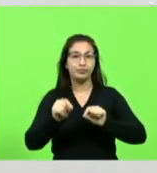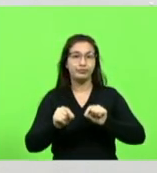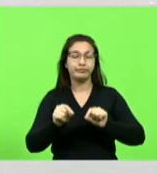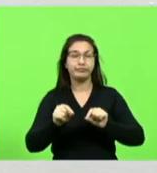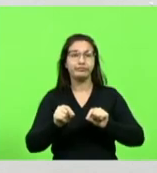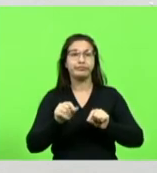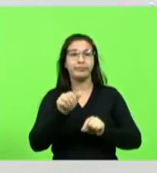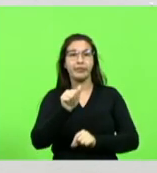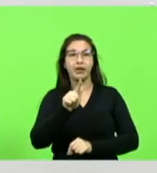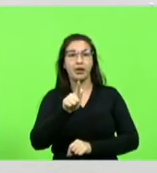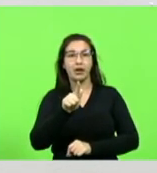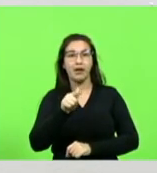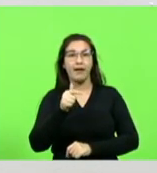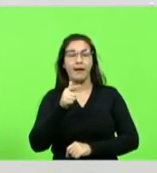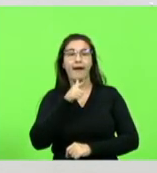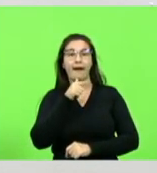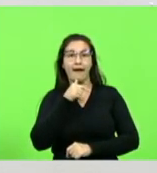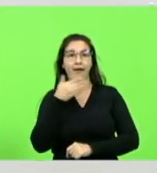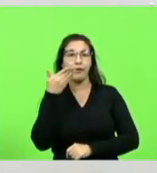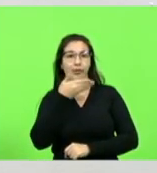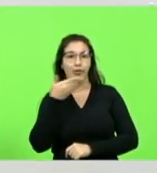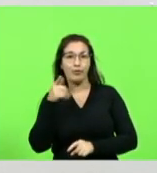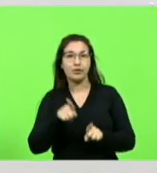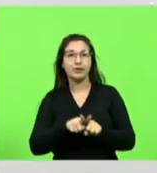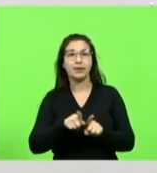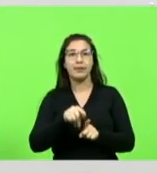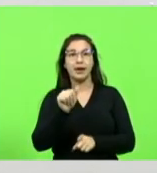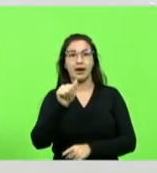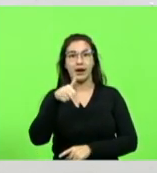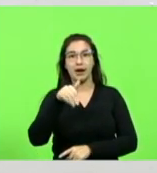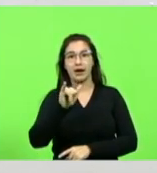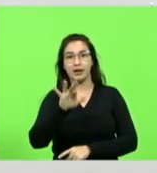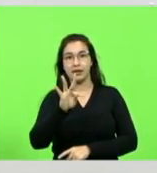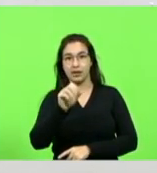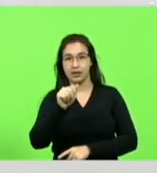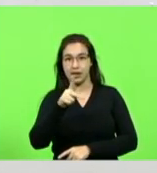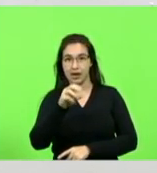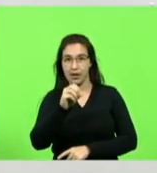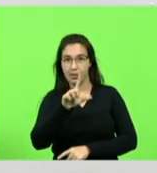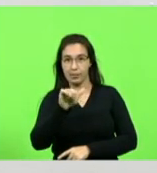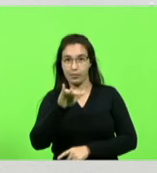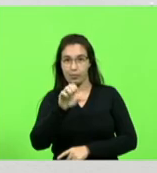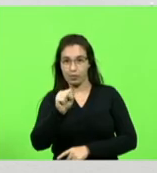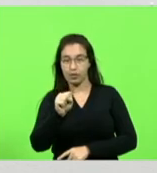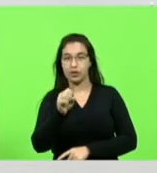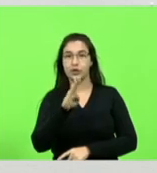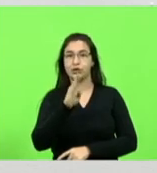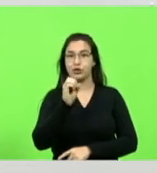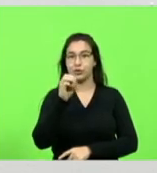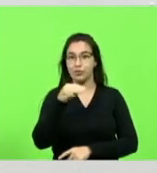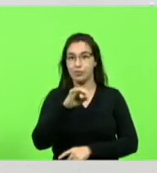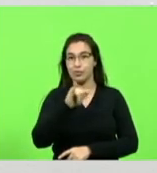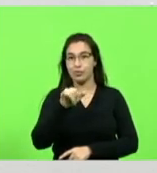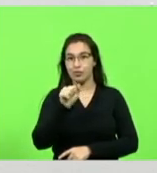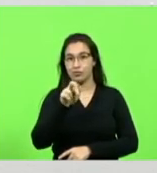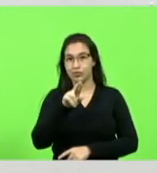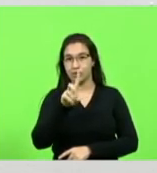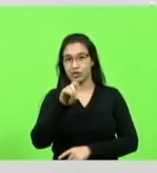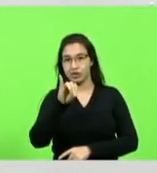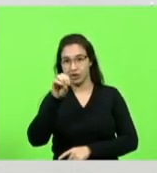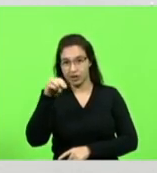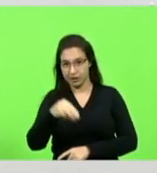Água Doce, Anitápolis, Arroio 30, Bom Jardim da Serra, Bom